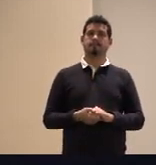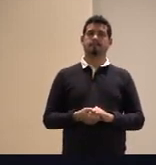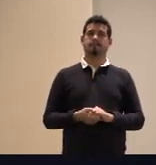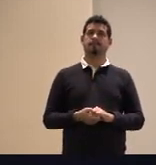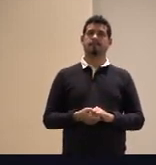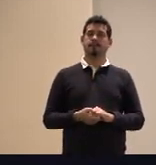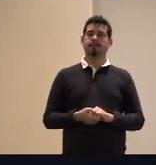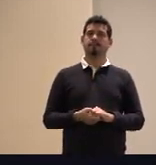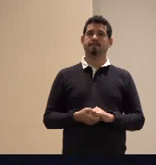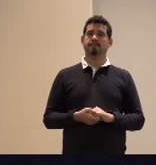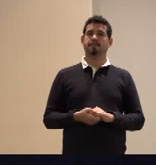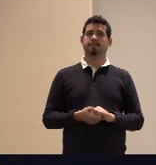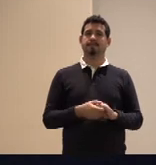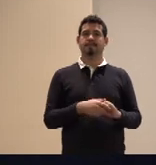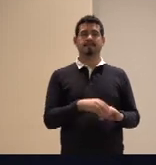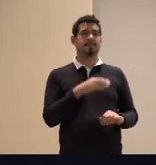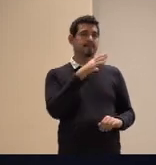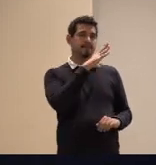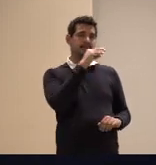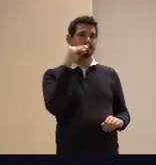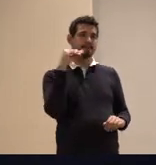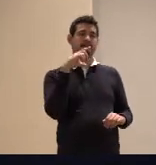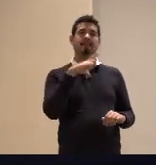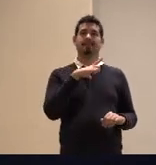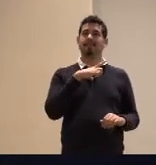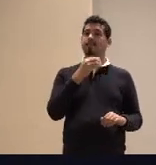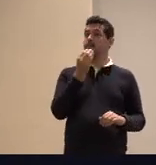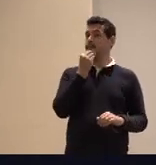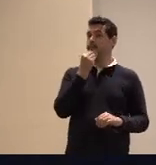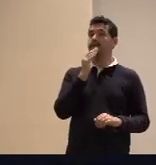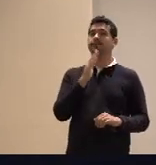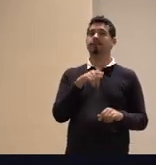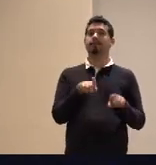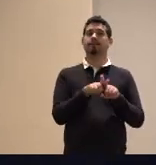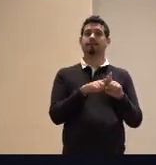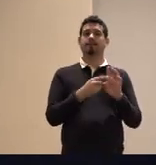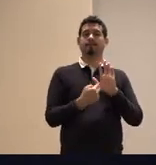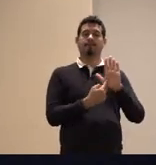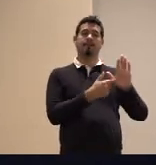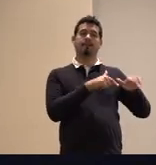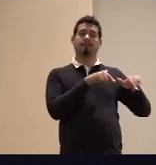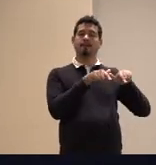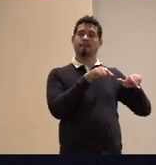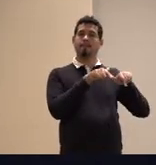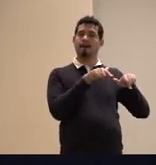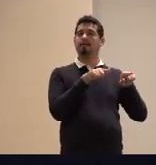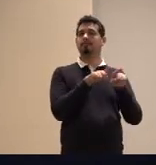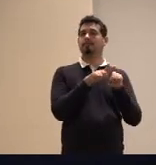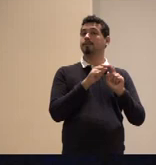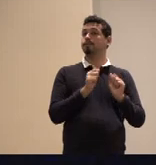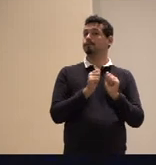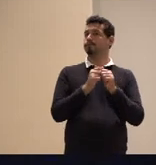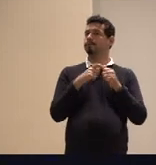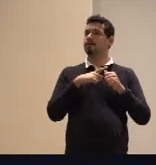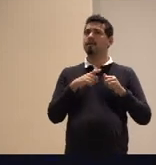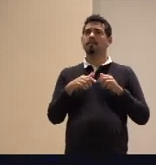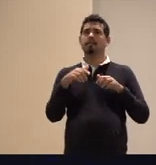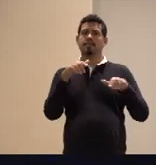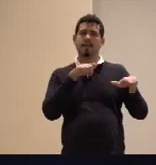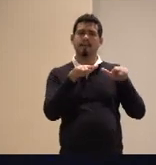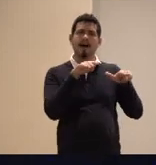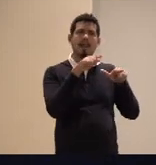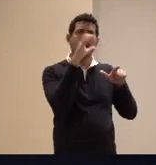Os adolescentes, né? A gente tenta oportunizar, né, com que eles vão para o mercado de trabalho para ter essa independência,